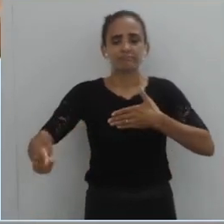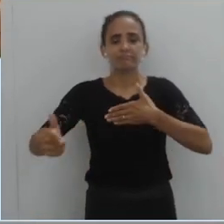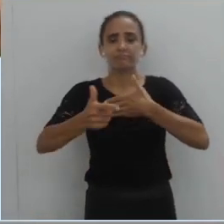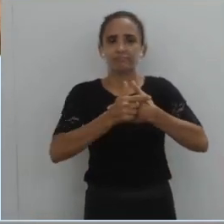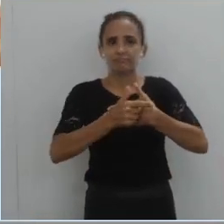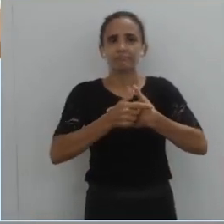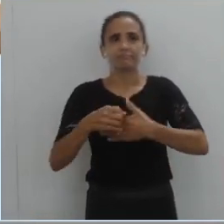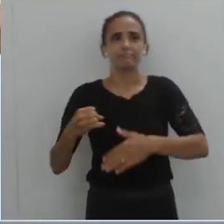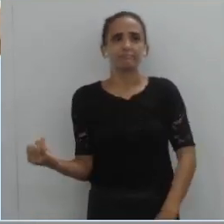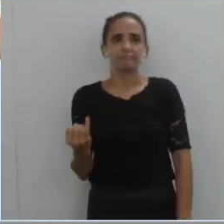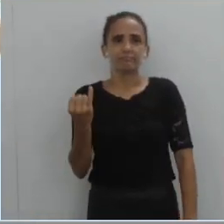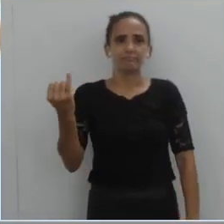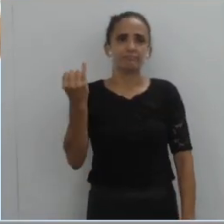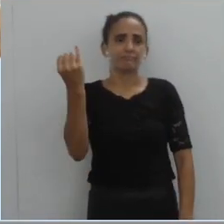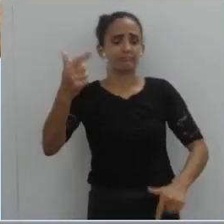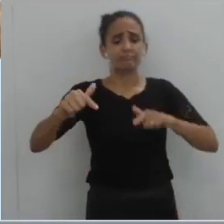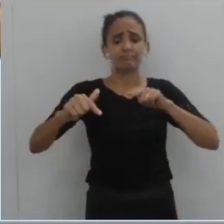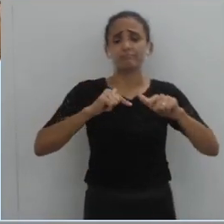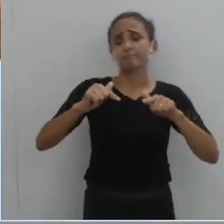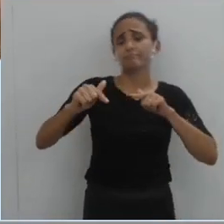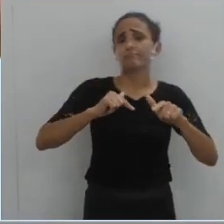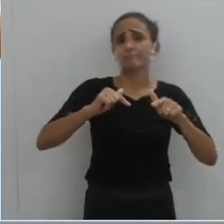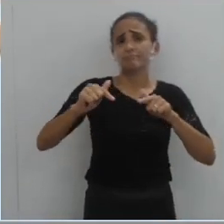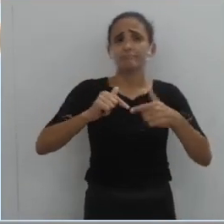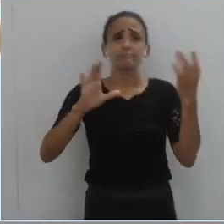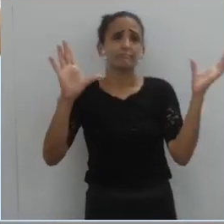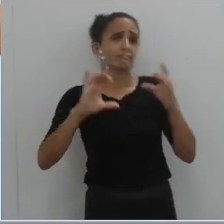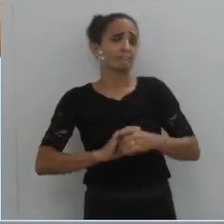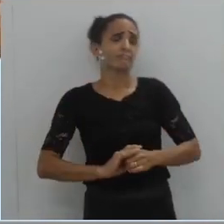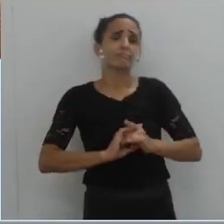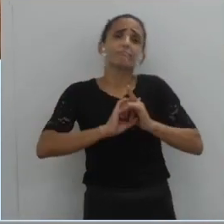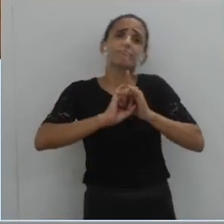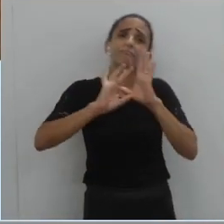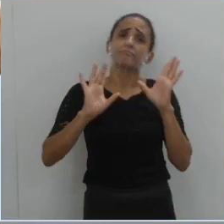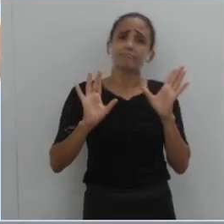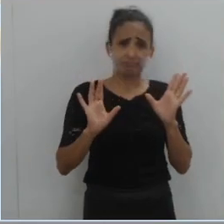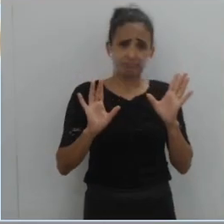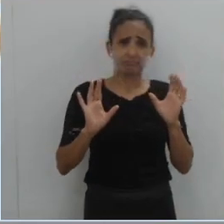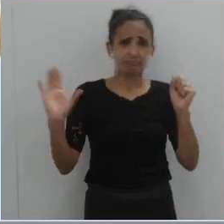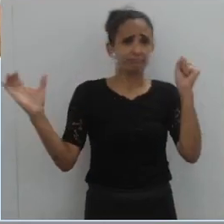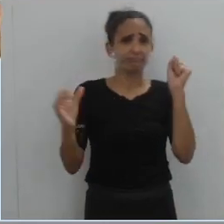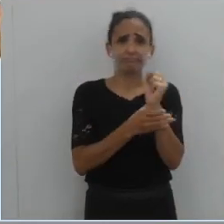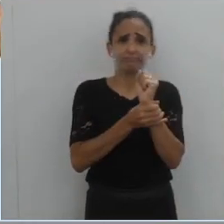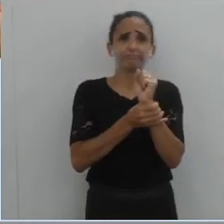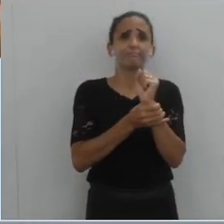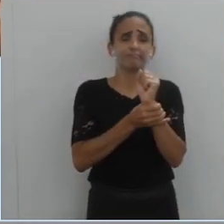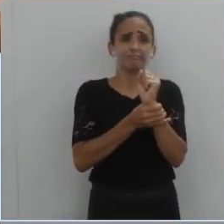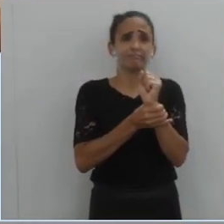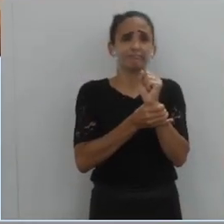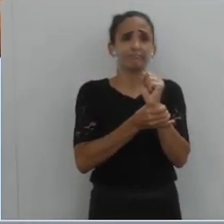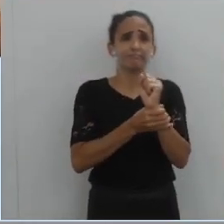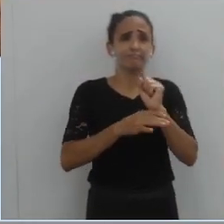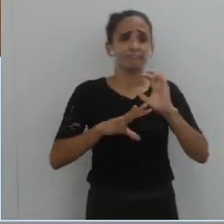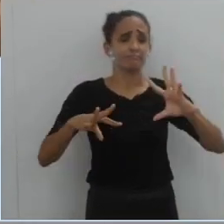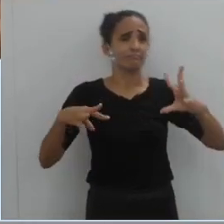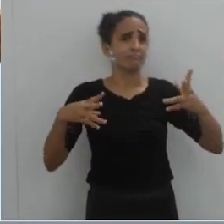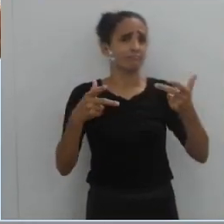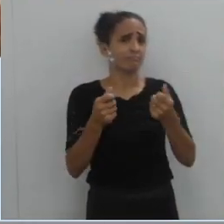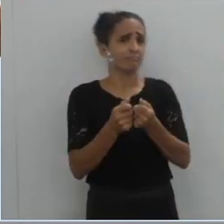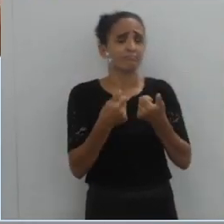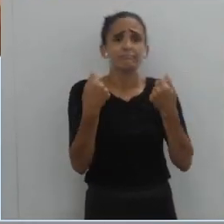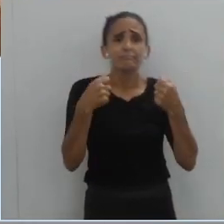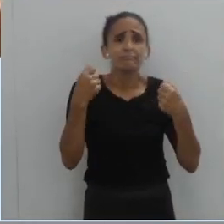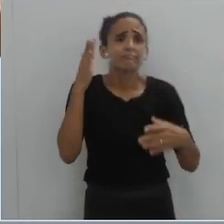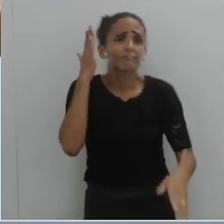direito a ir e vir com liberdade, segurança. Então, a gente tem que acabar com